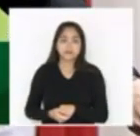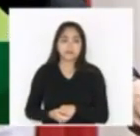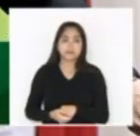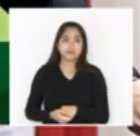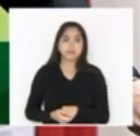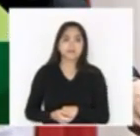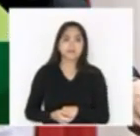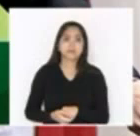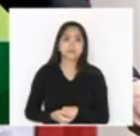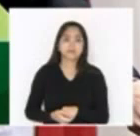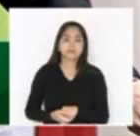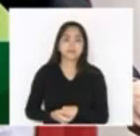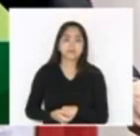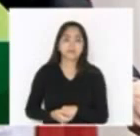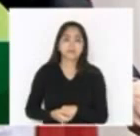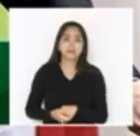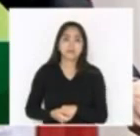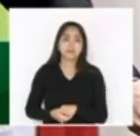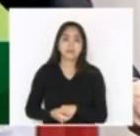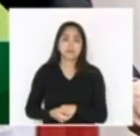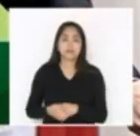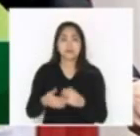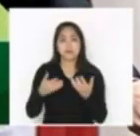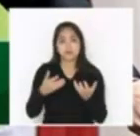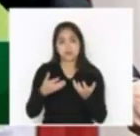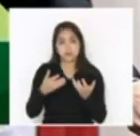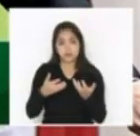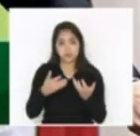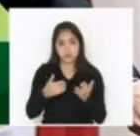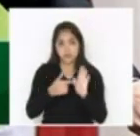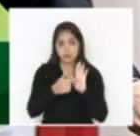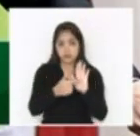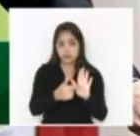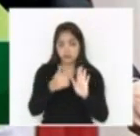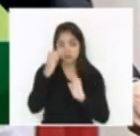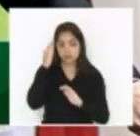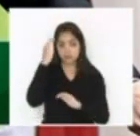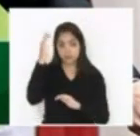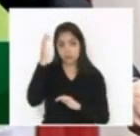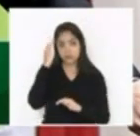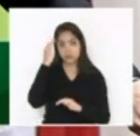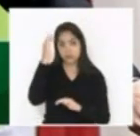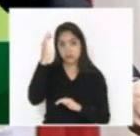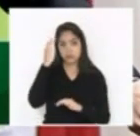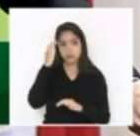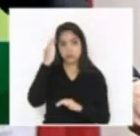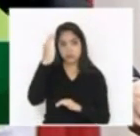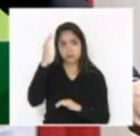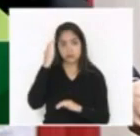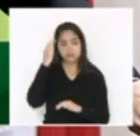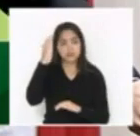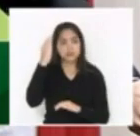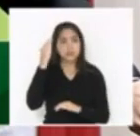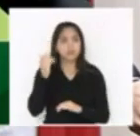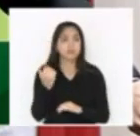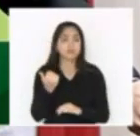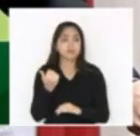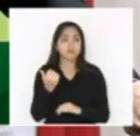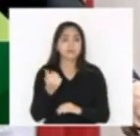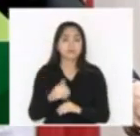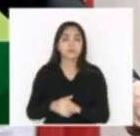Marcondes de Matos. Então, eu quero trazer essa reflexão. Não fazer aqui